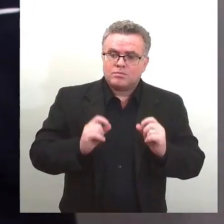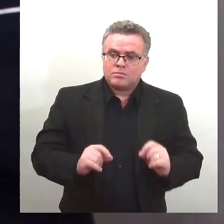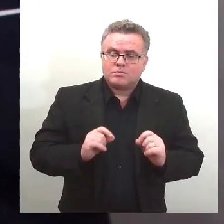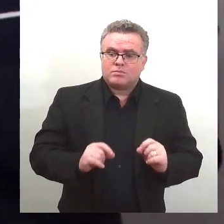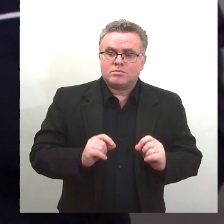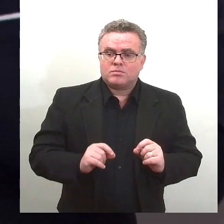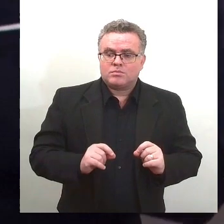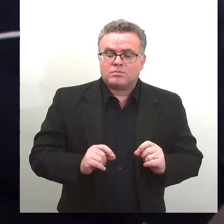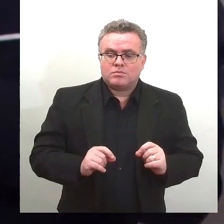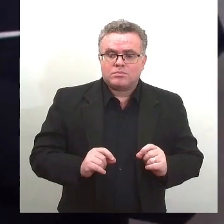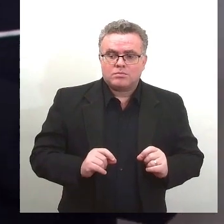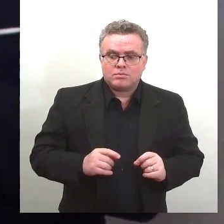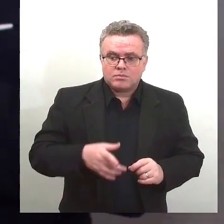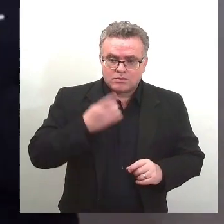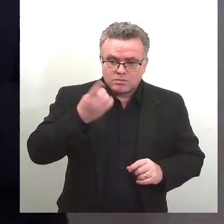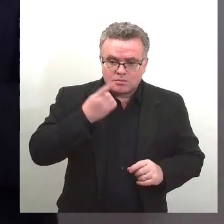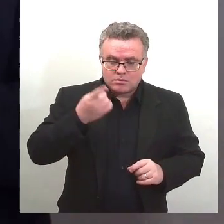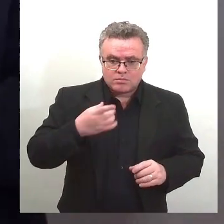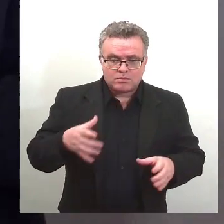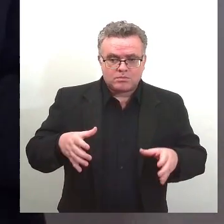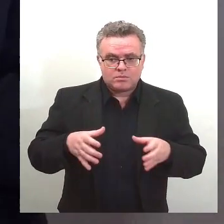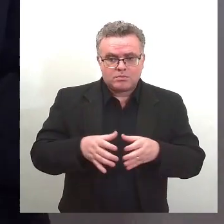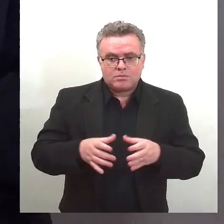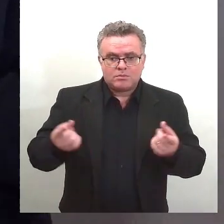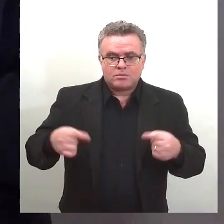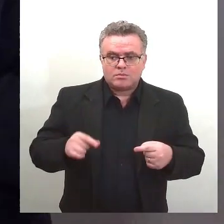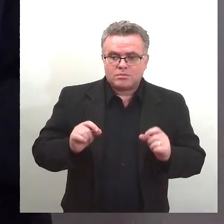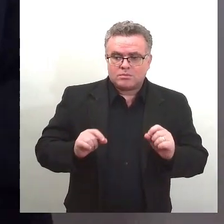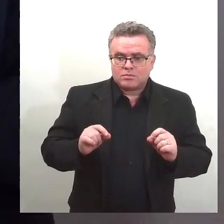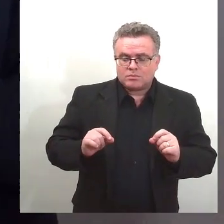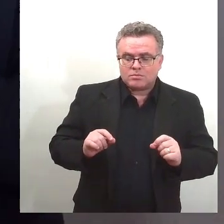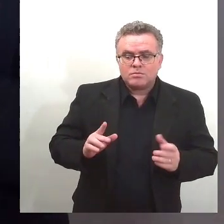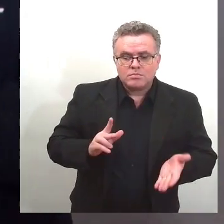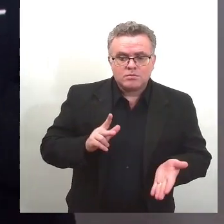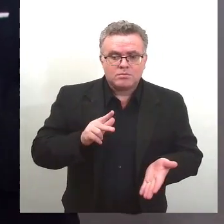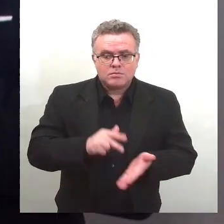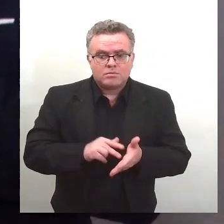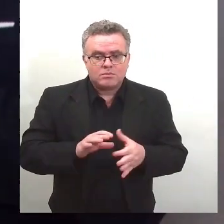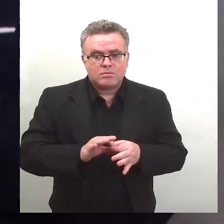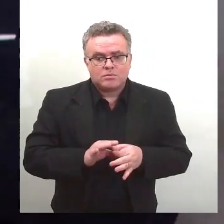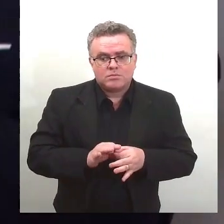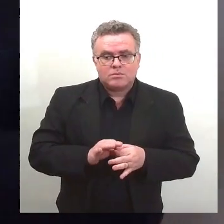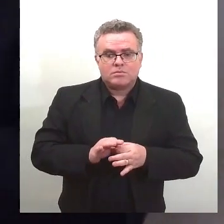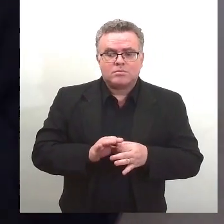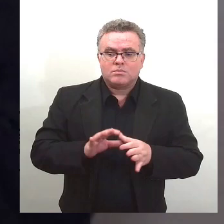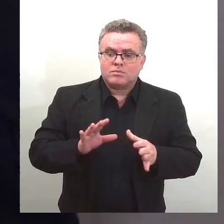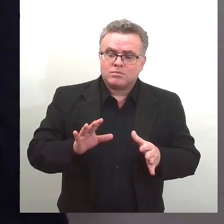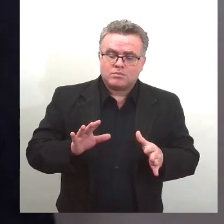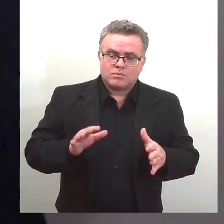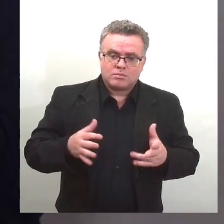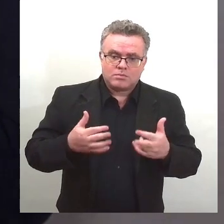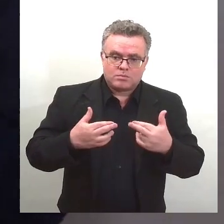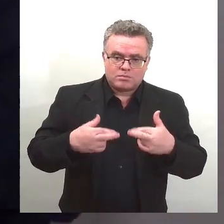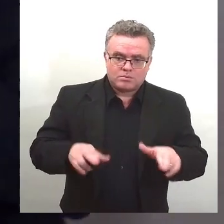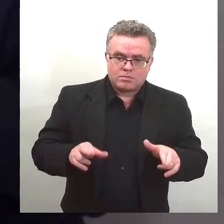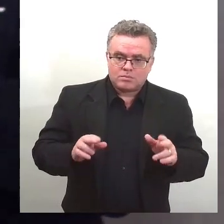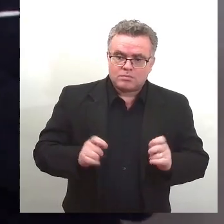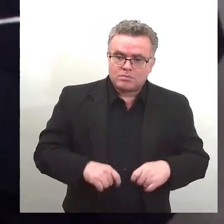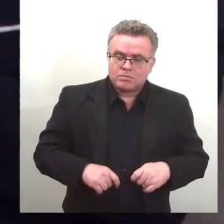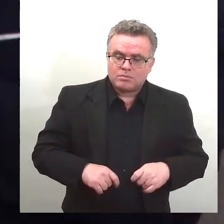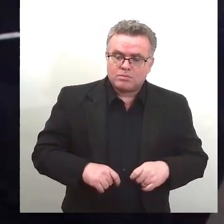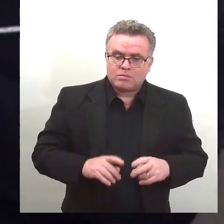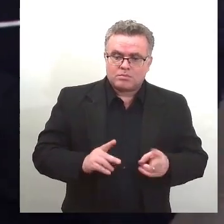da bancada governista se colocaram à disposição de ver esse problema resolvido, tamanha